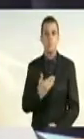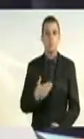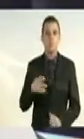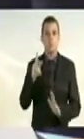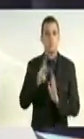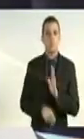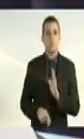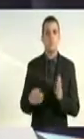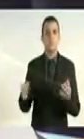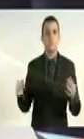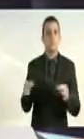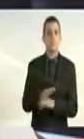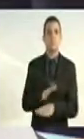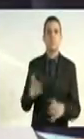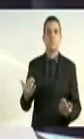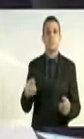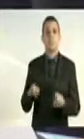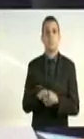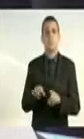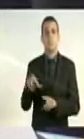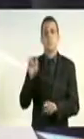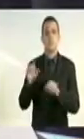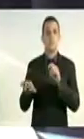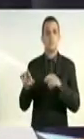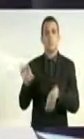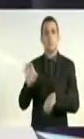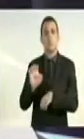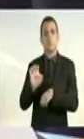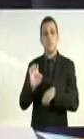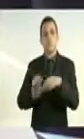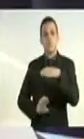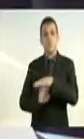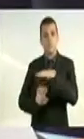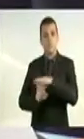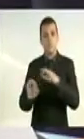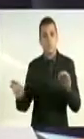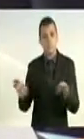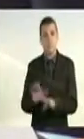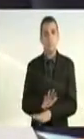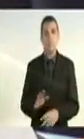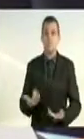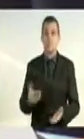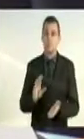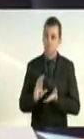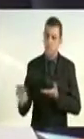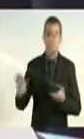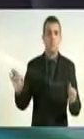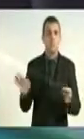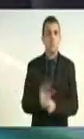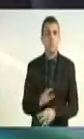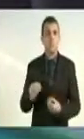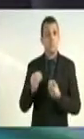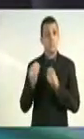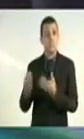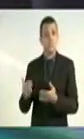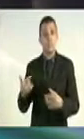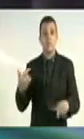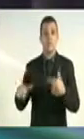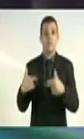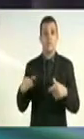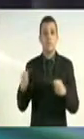licitações prontas, com recursos garantidos para tocar obras importantes. Como também é importante que o atual governo, que muitos